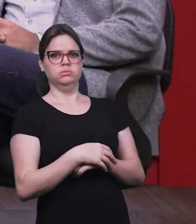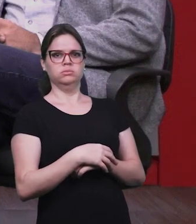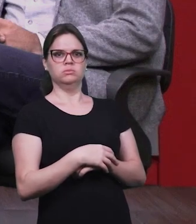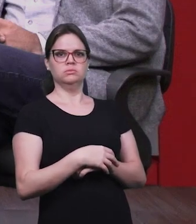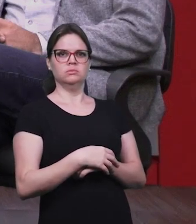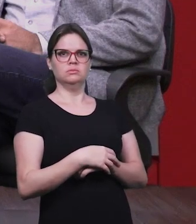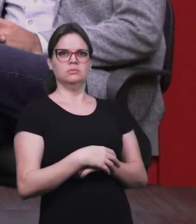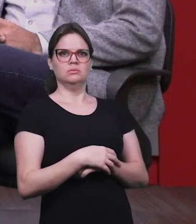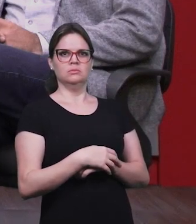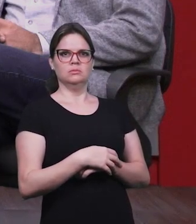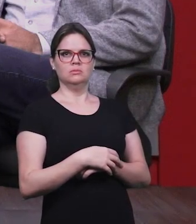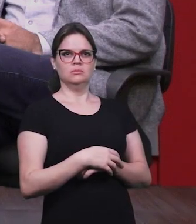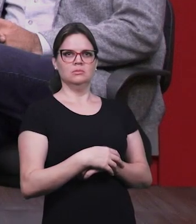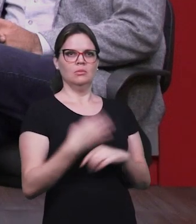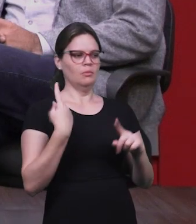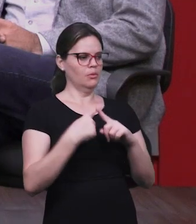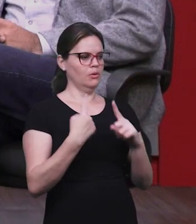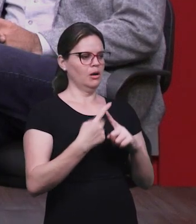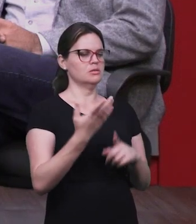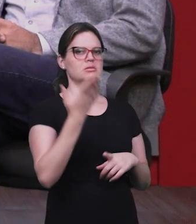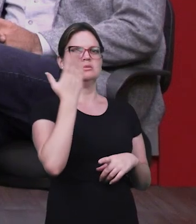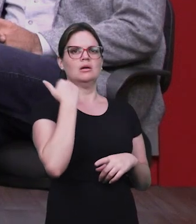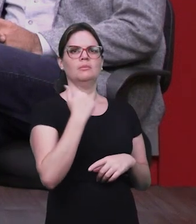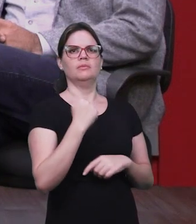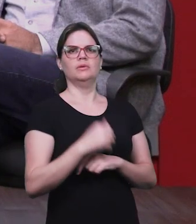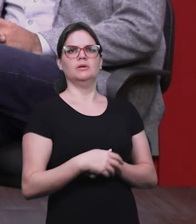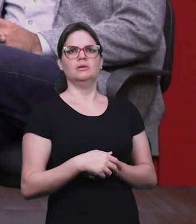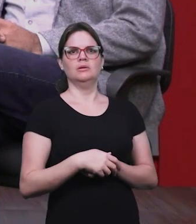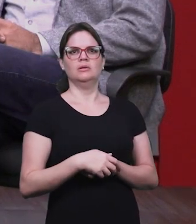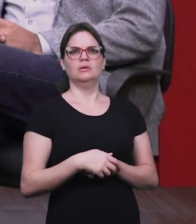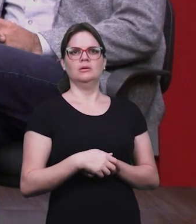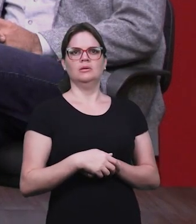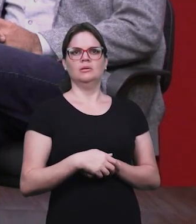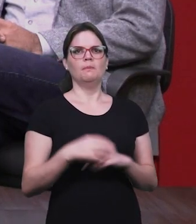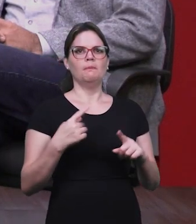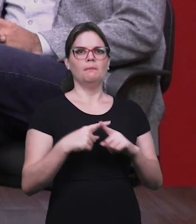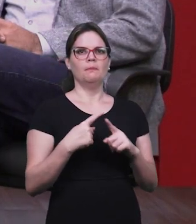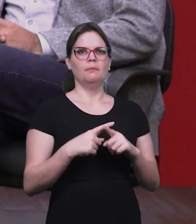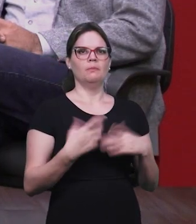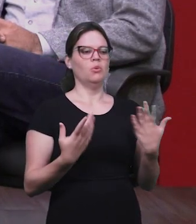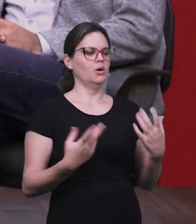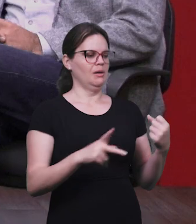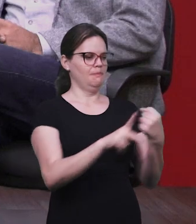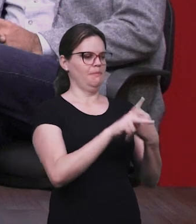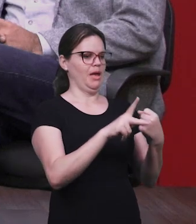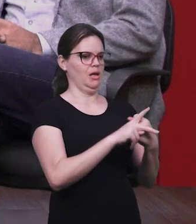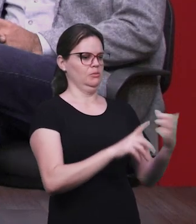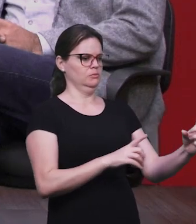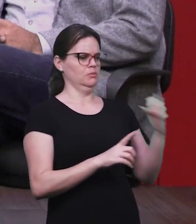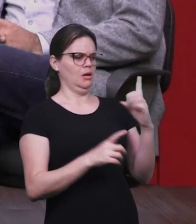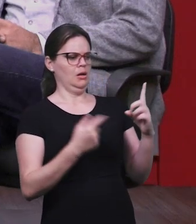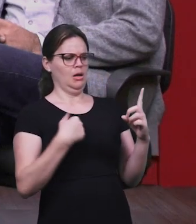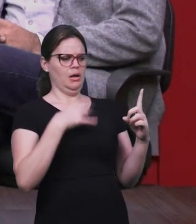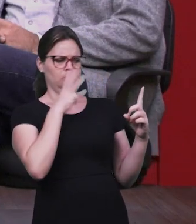né? Então ele foi, porque era repreensível. E por que ele resistiu a Pedro na